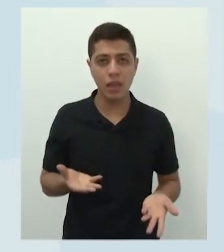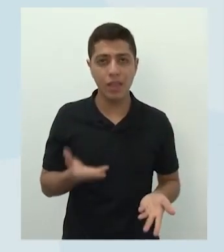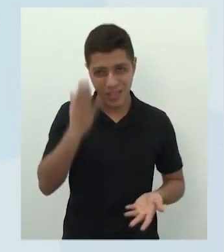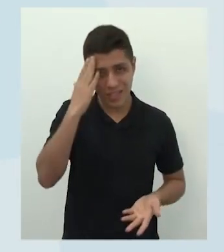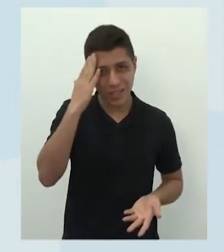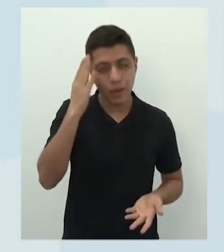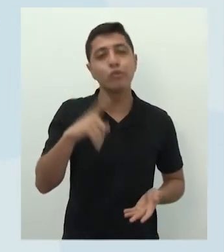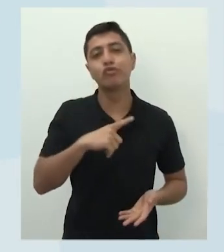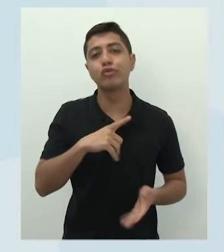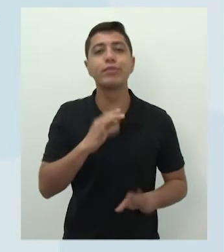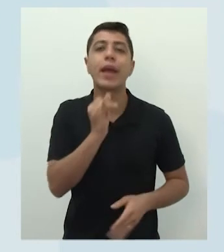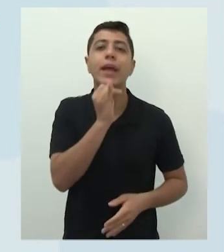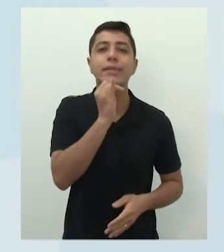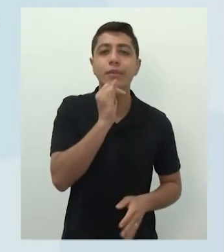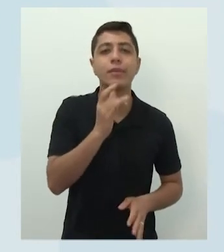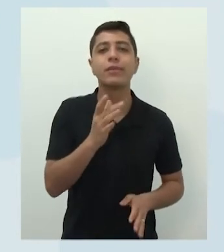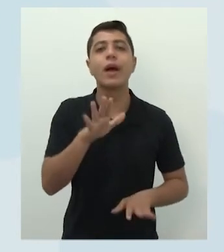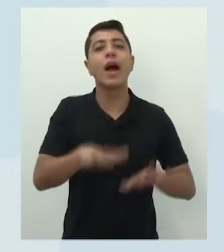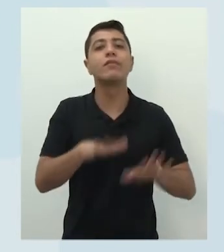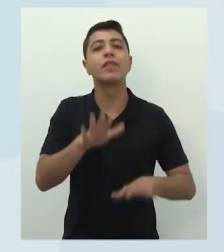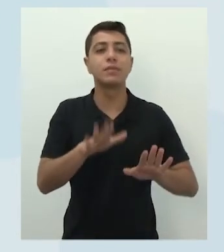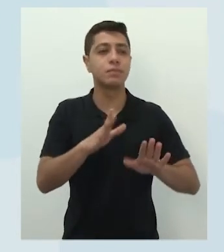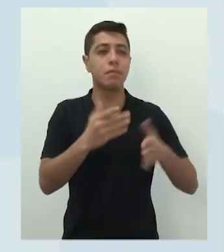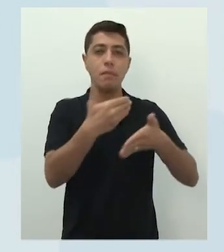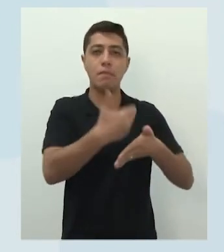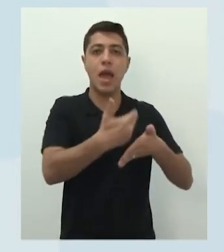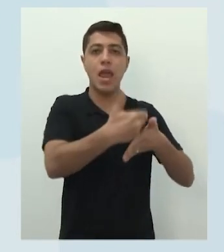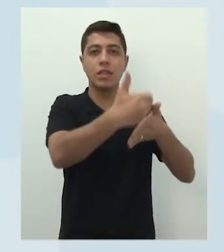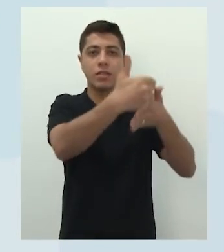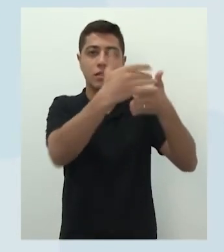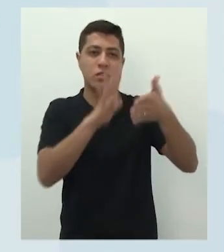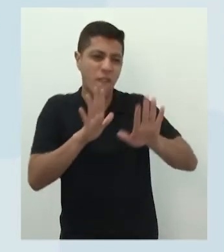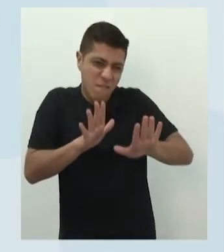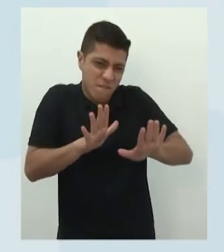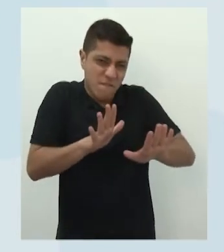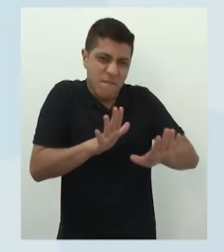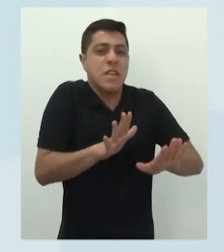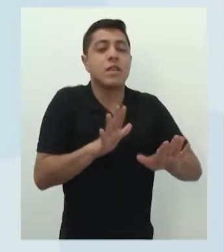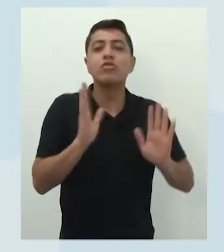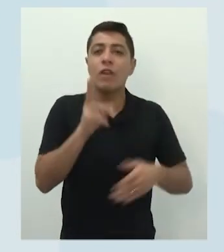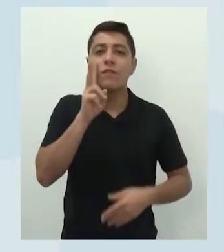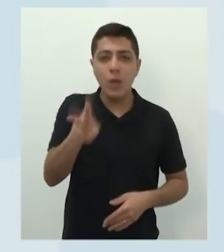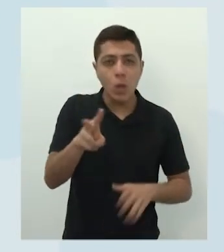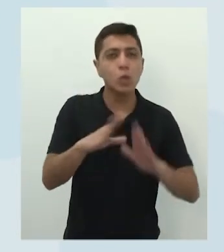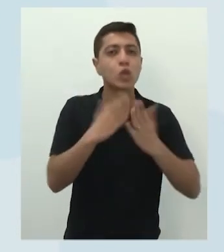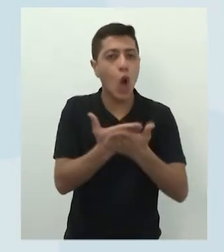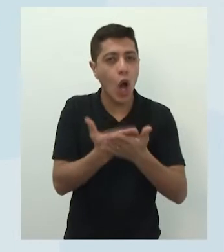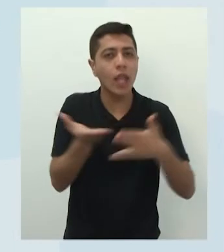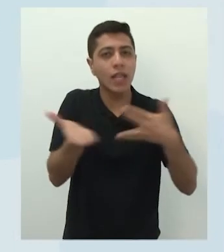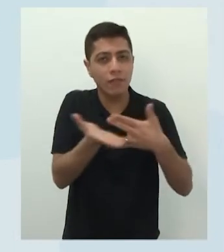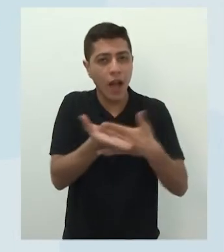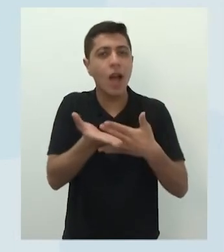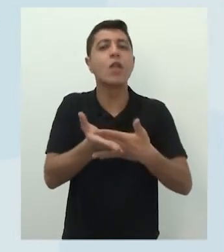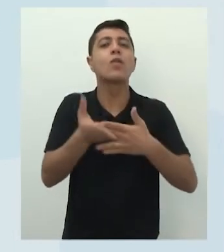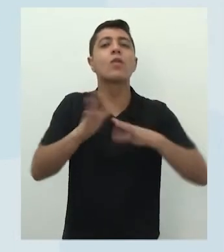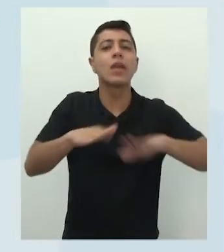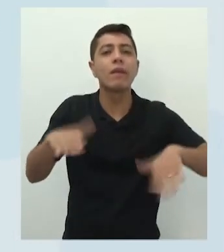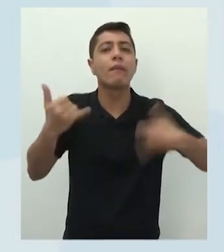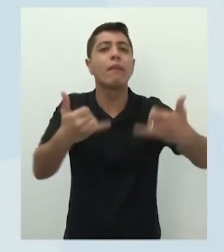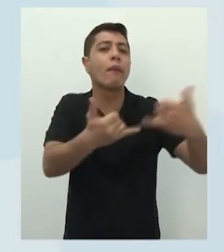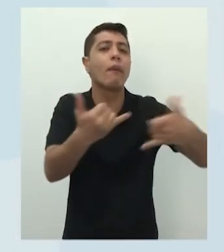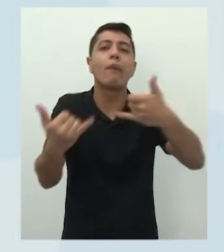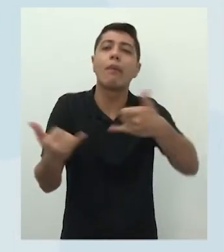aparecendo, mas de longe, o mais comum, praticamente um em cada 5 adolescentes